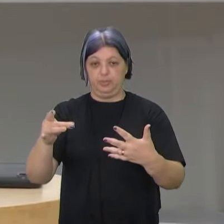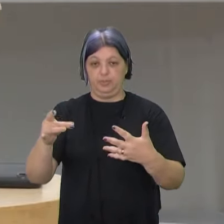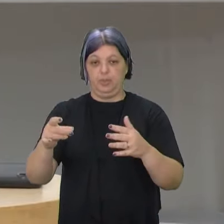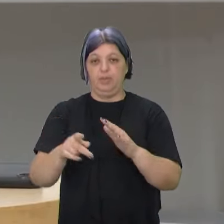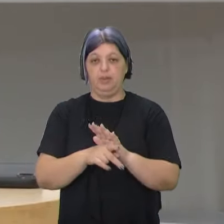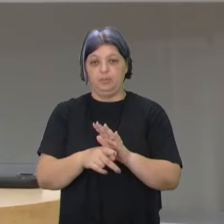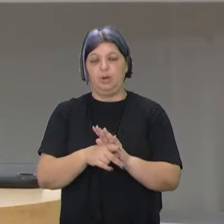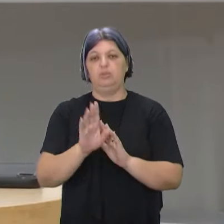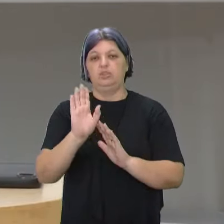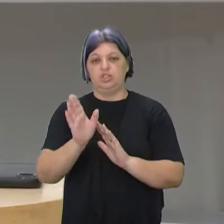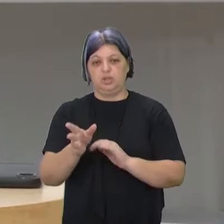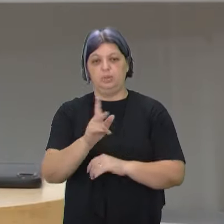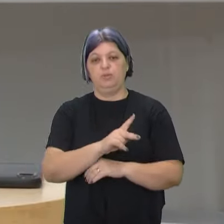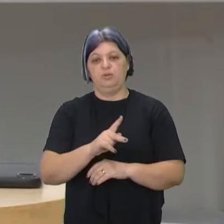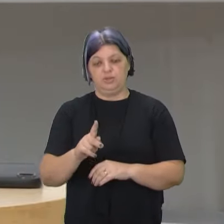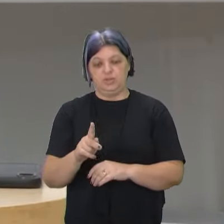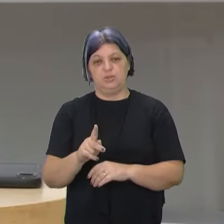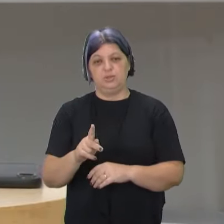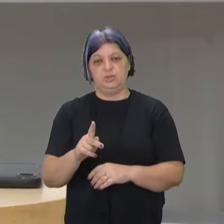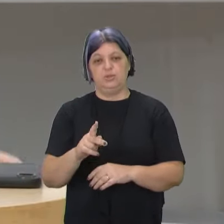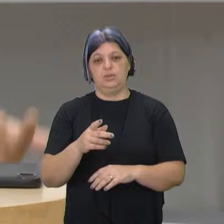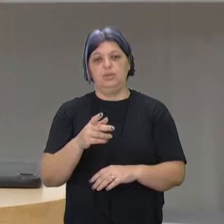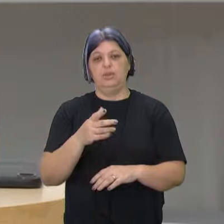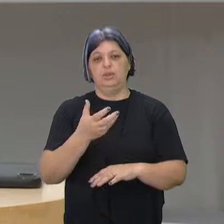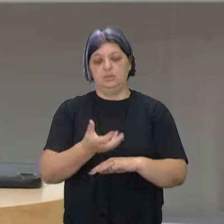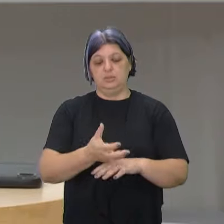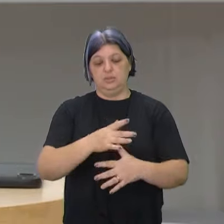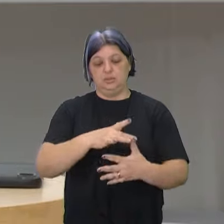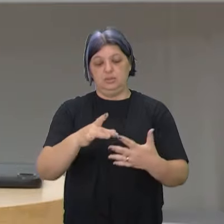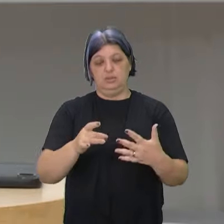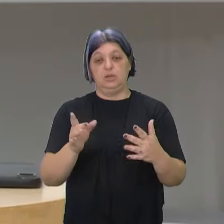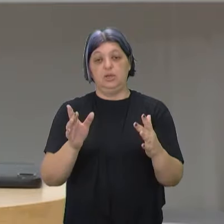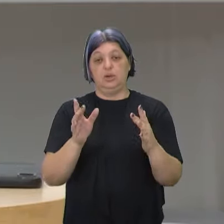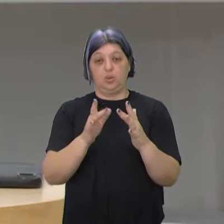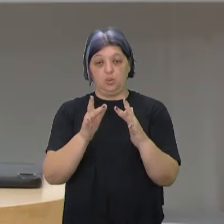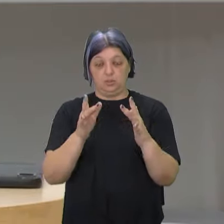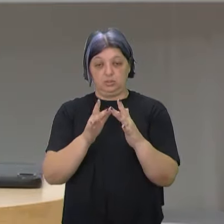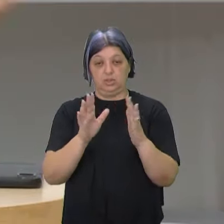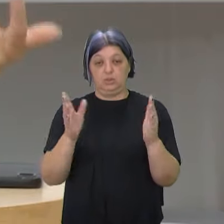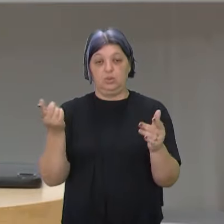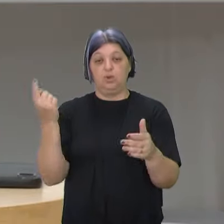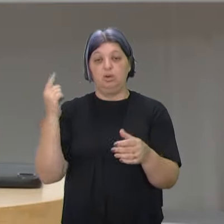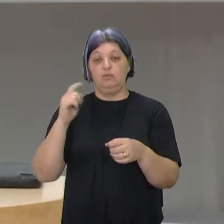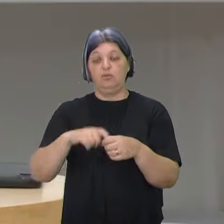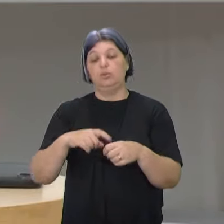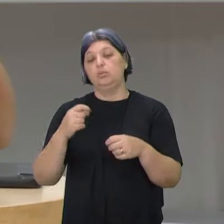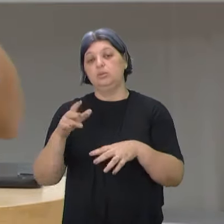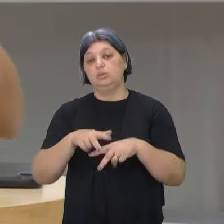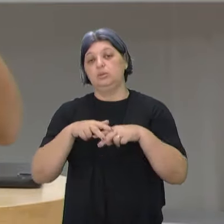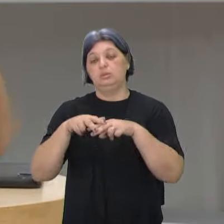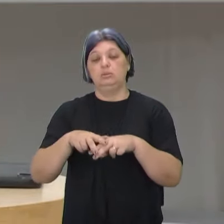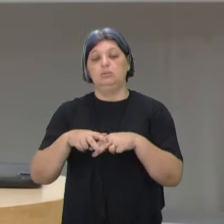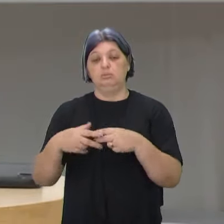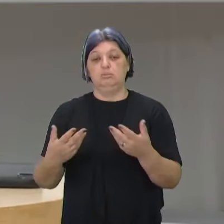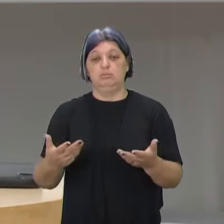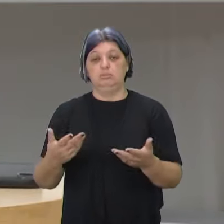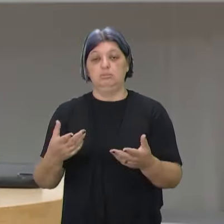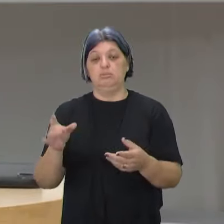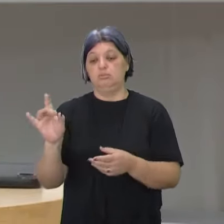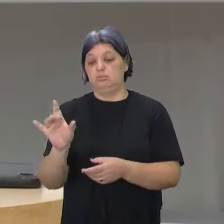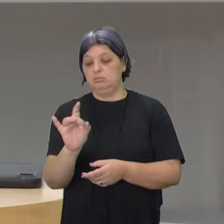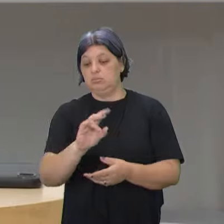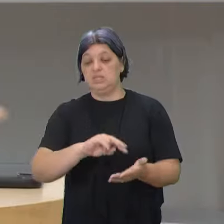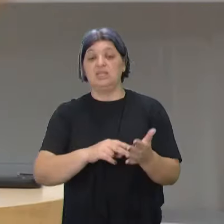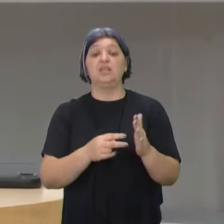quem já foi professor de eletiva, né, já deve ter contato com esses eixos, mas vamos retomar um pouquinho, então, o que é cada um